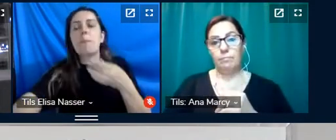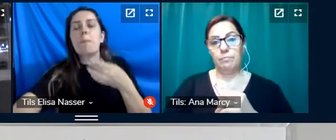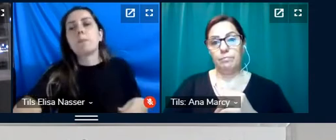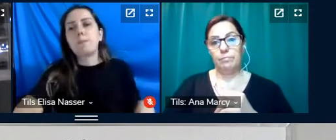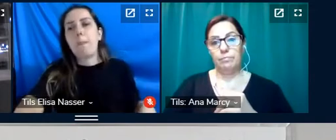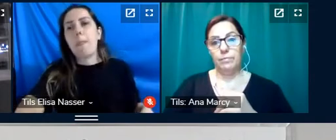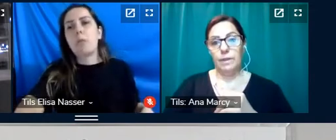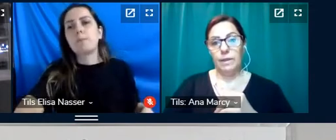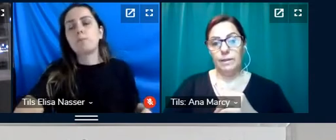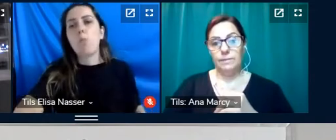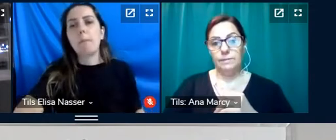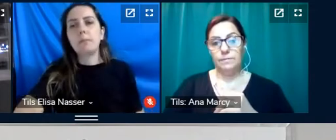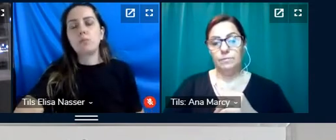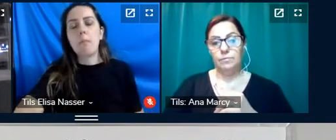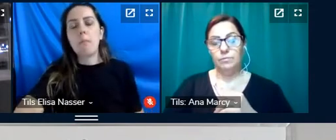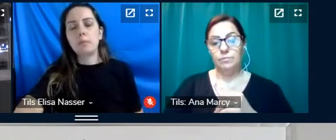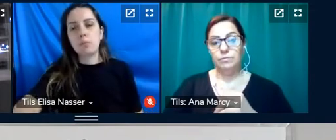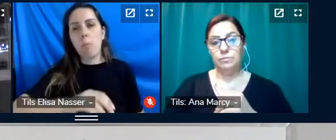menos Y.